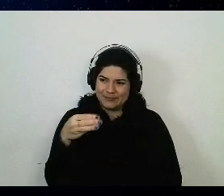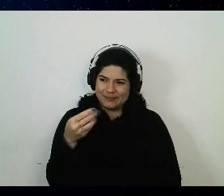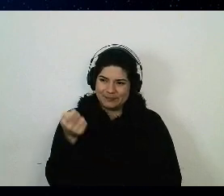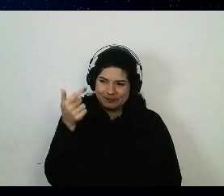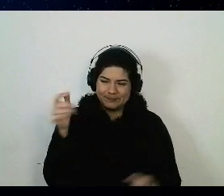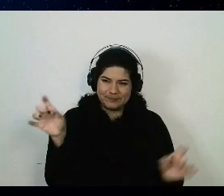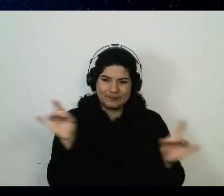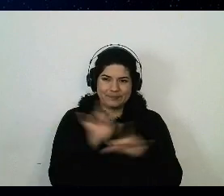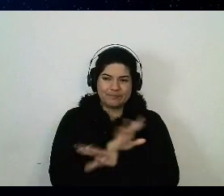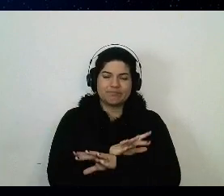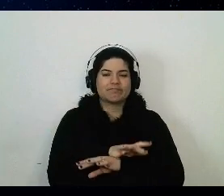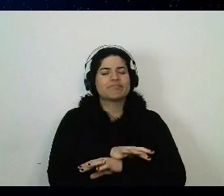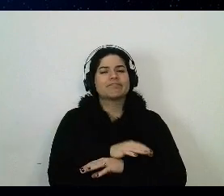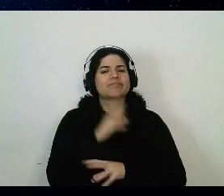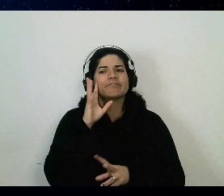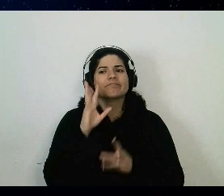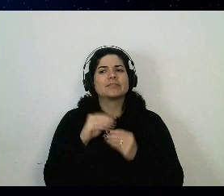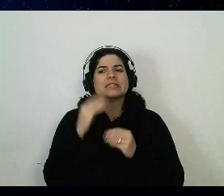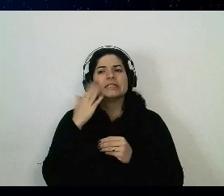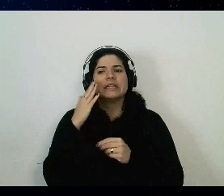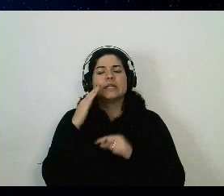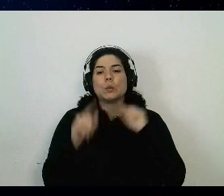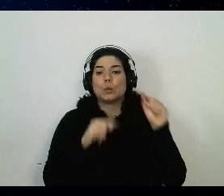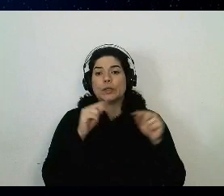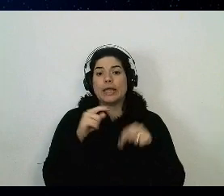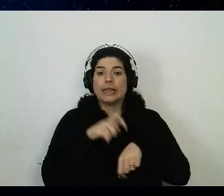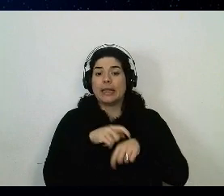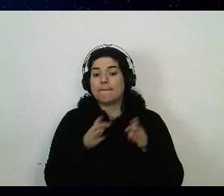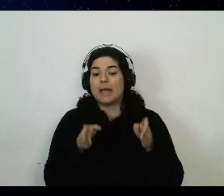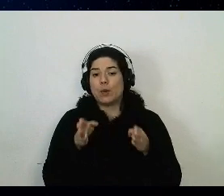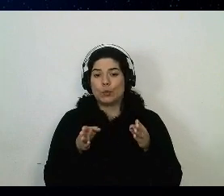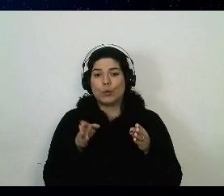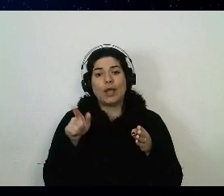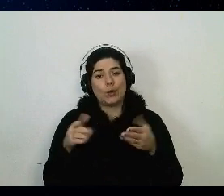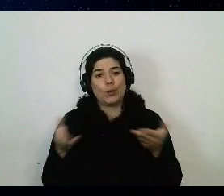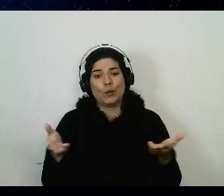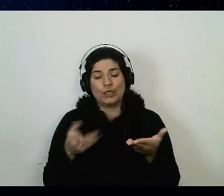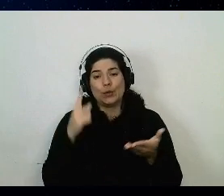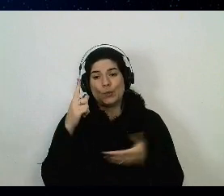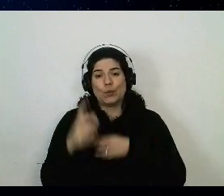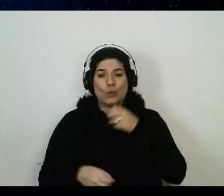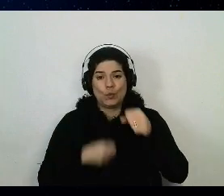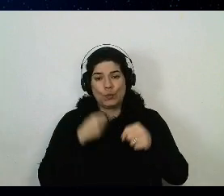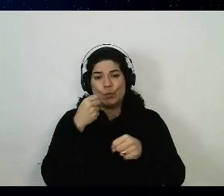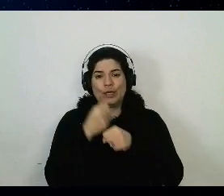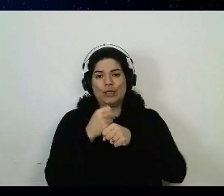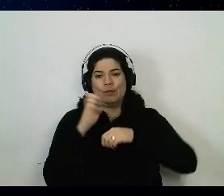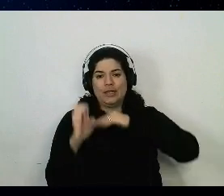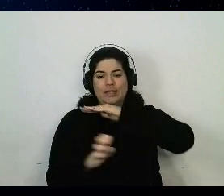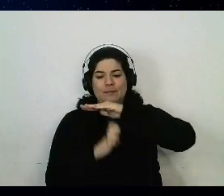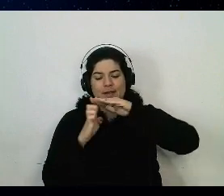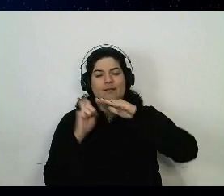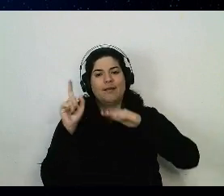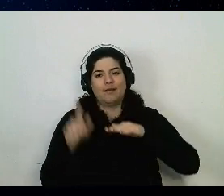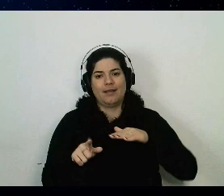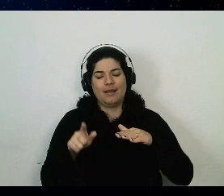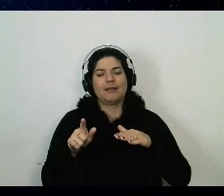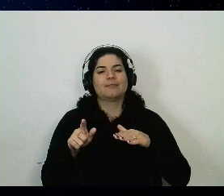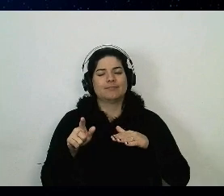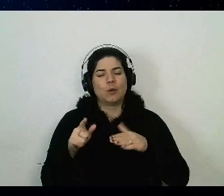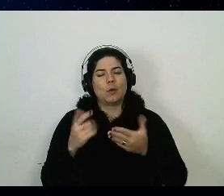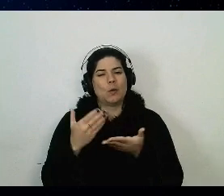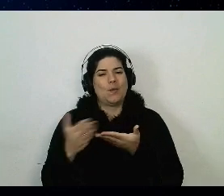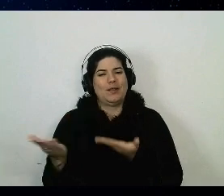que a DA entendeu do decorrer do período? Né? Exatamente hoje eu faço um ano de empresa, então é um baby ainda no cenário,